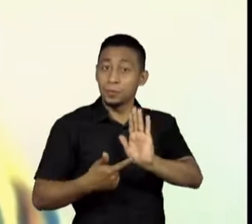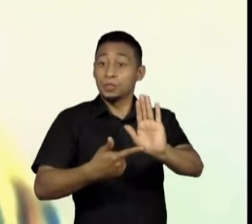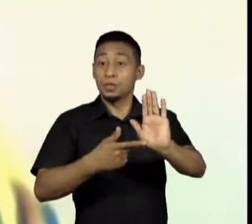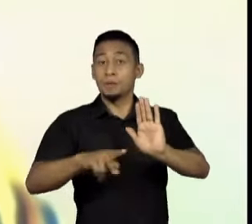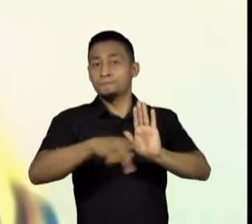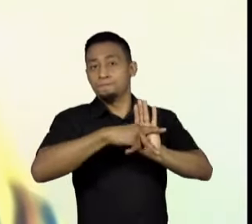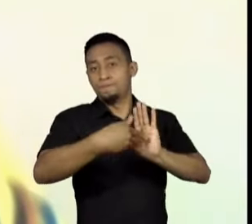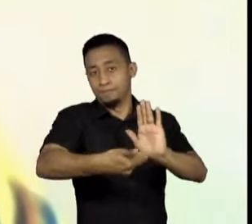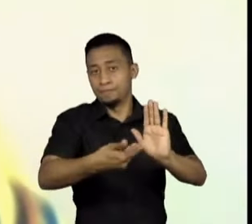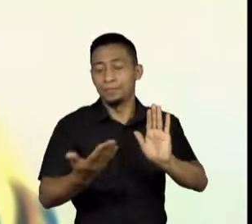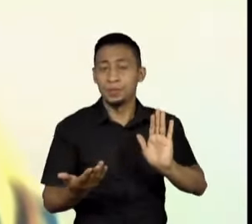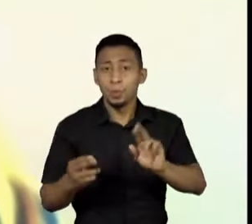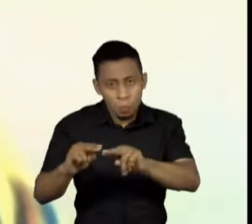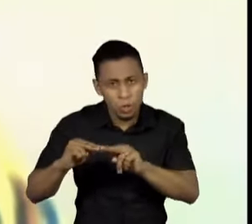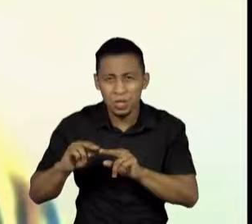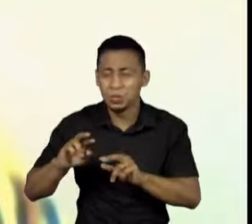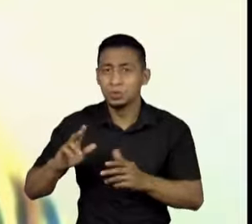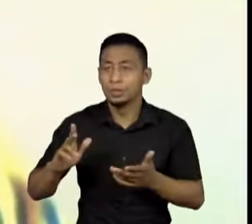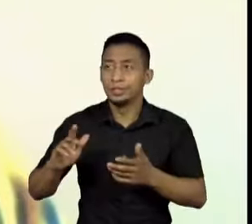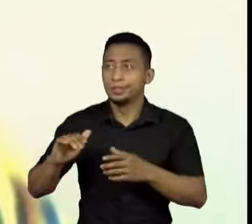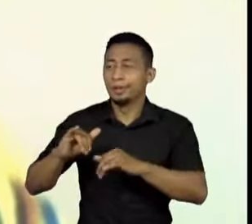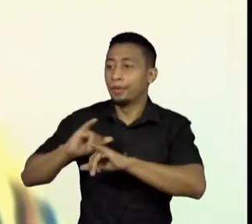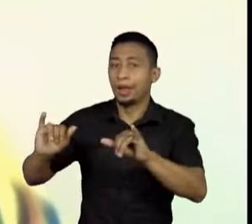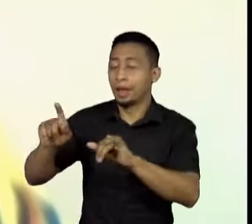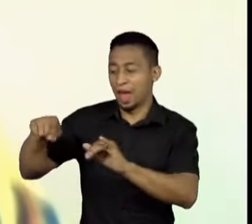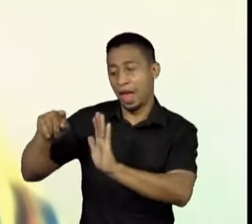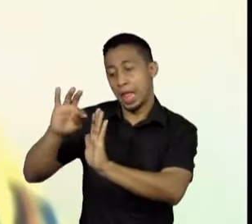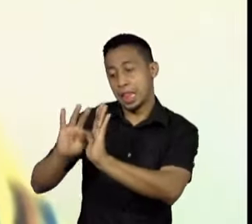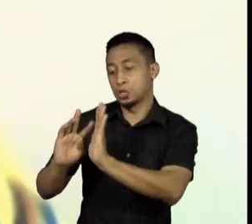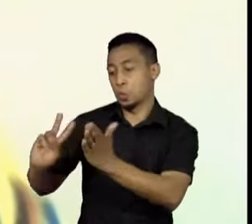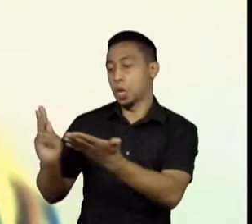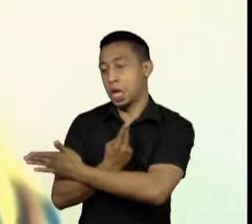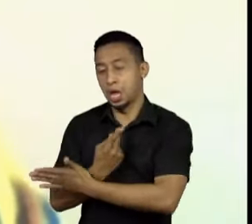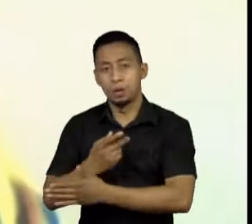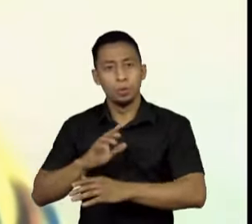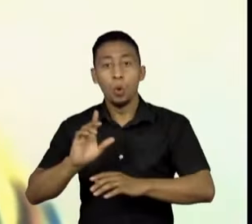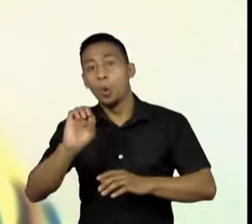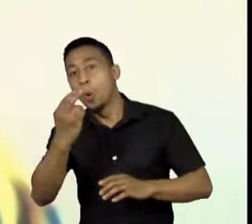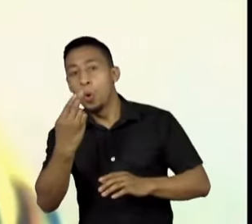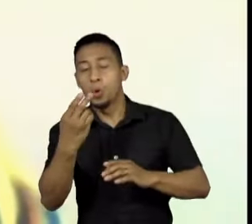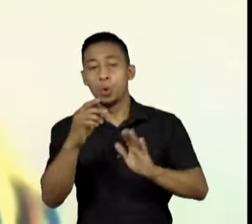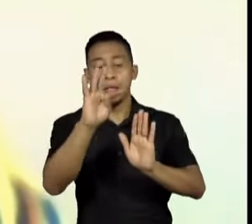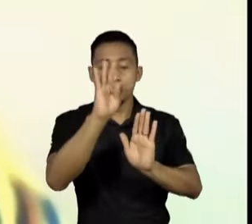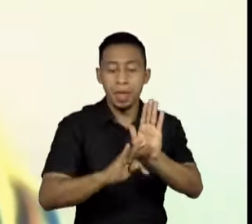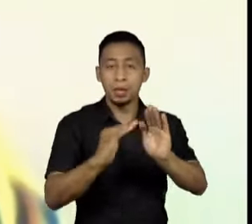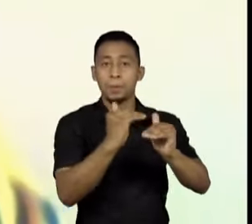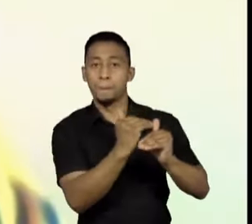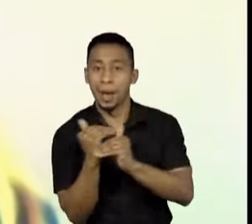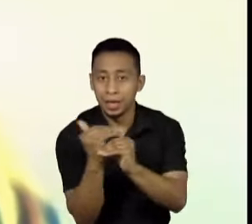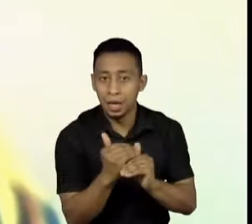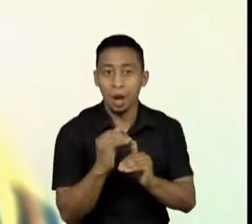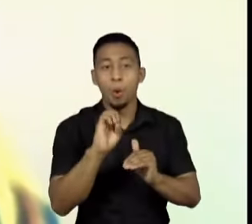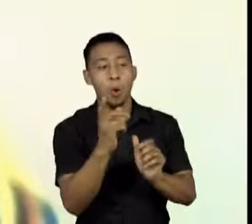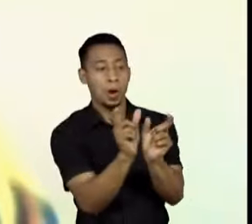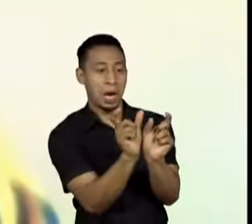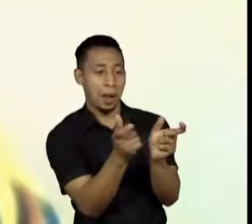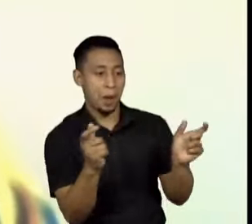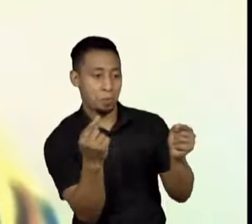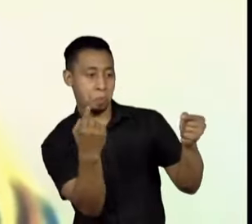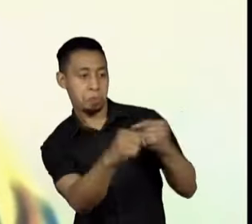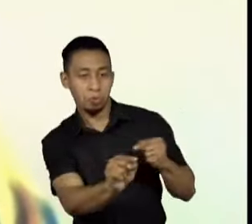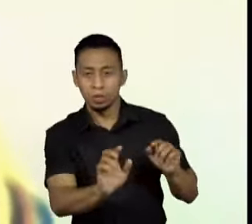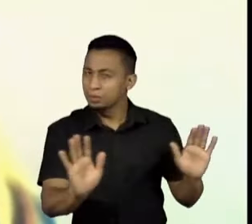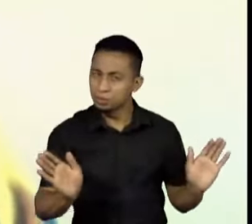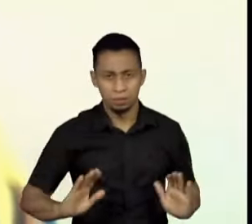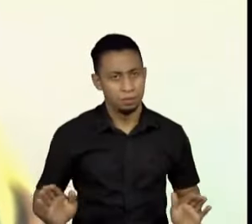que a gente não fala em erro, não fala em padrão, não fala em agramaticalidade, né?